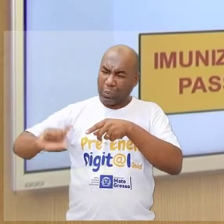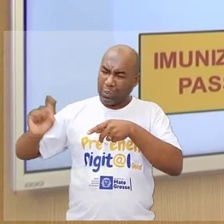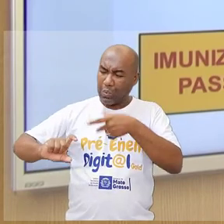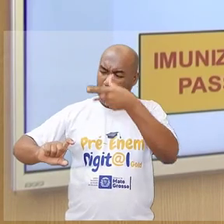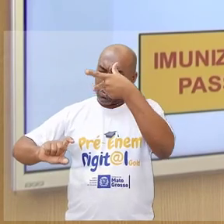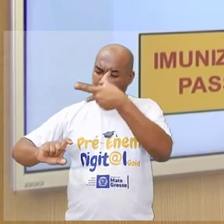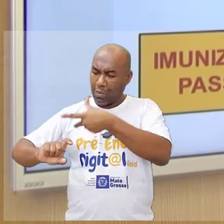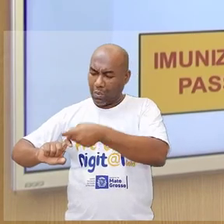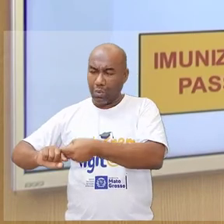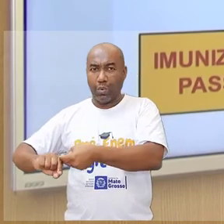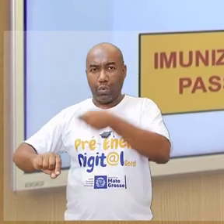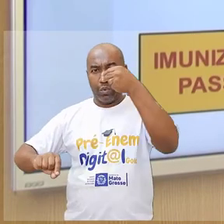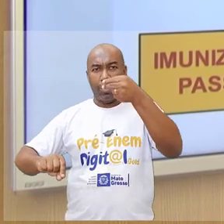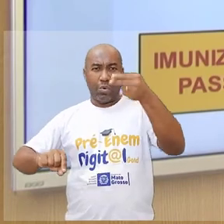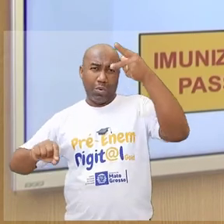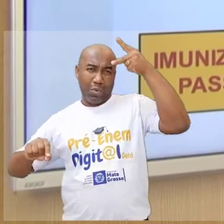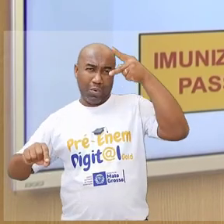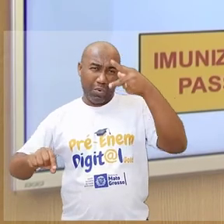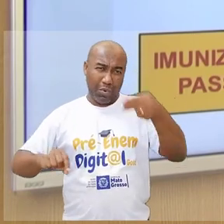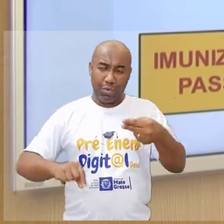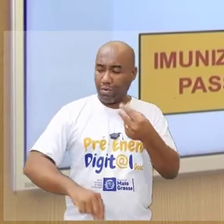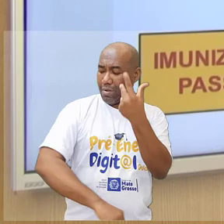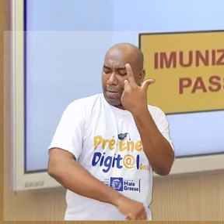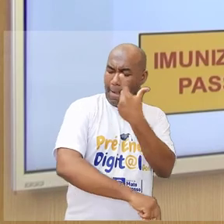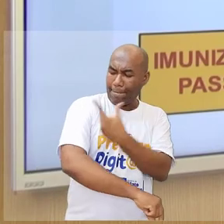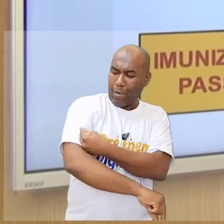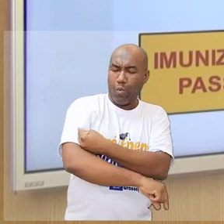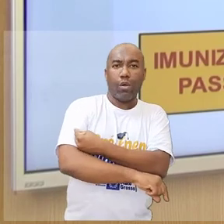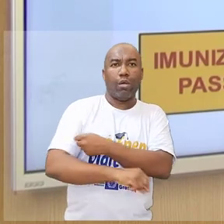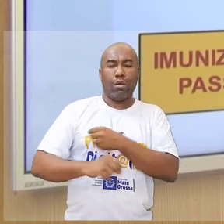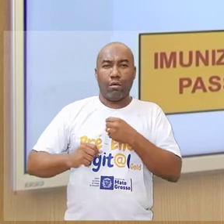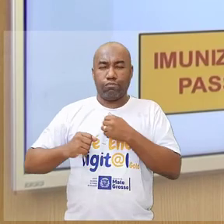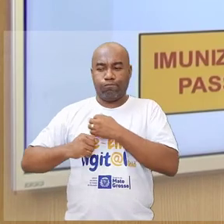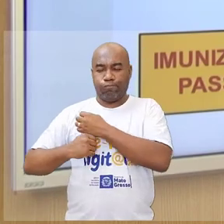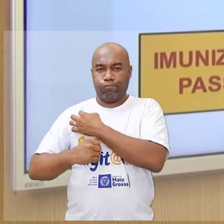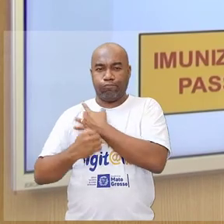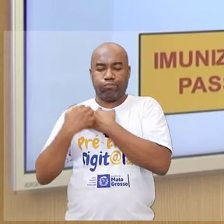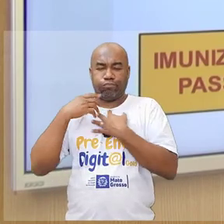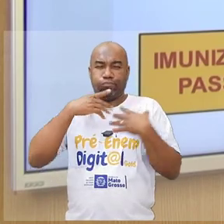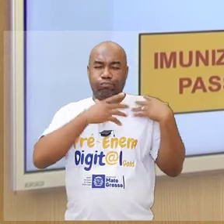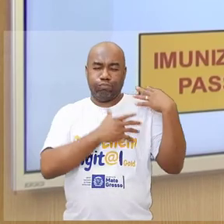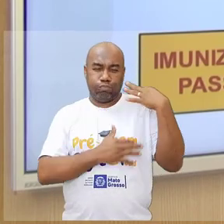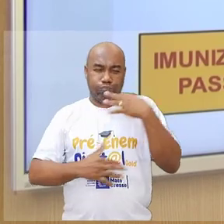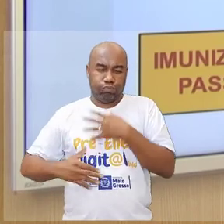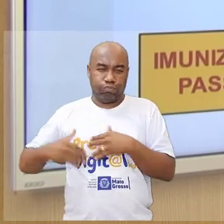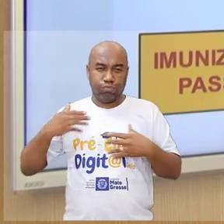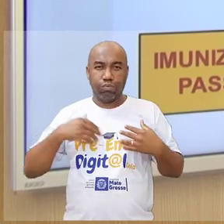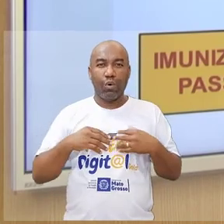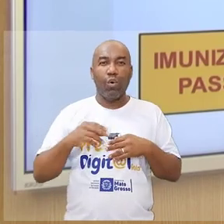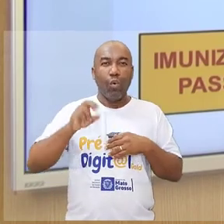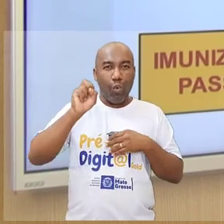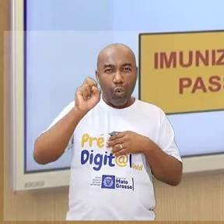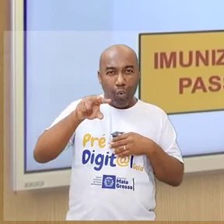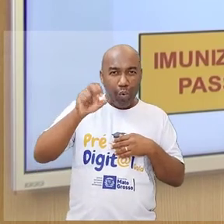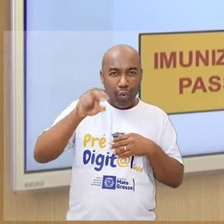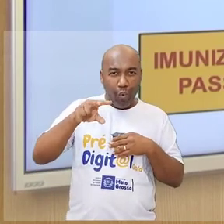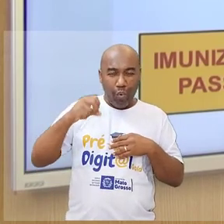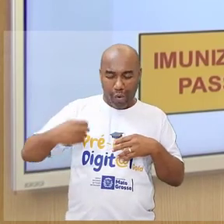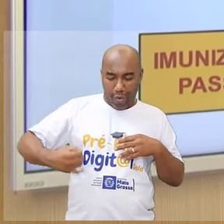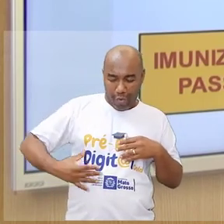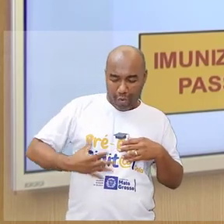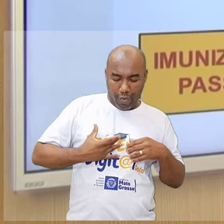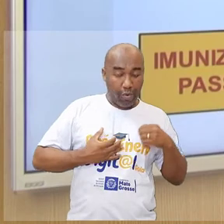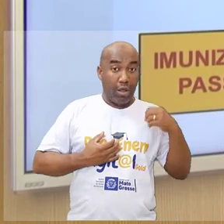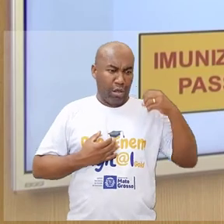emergencial. Isso é fundamental você entender. É uma ação emergencial. Então, vamos